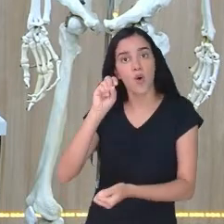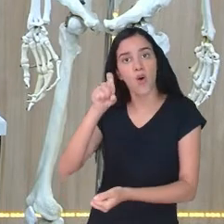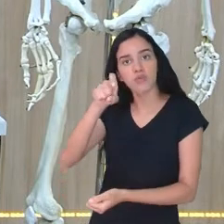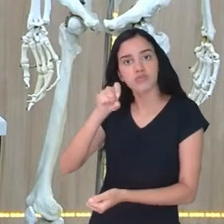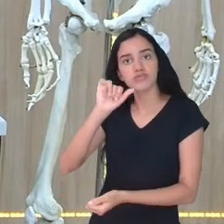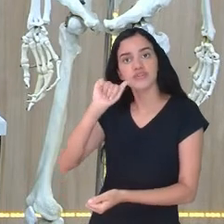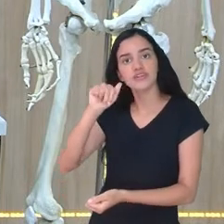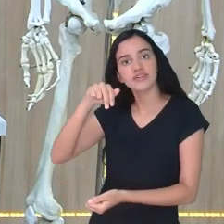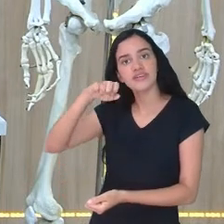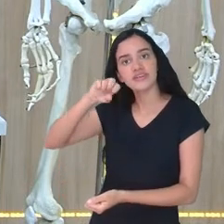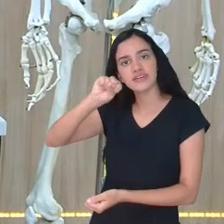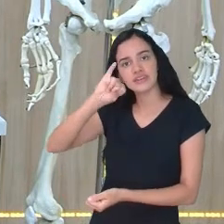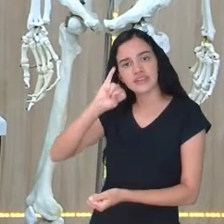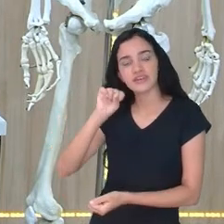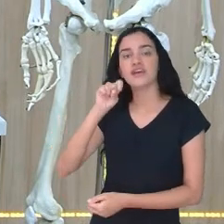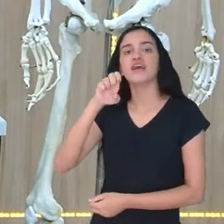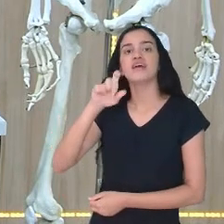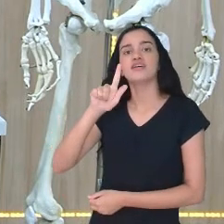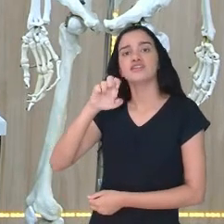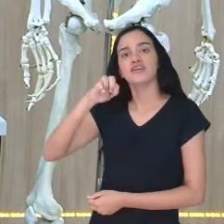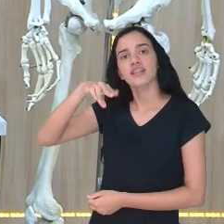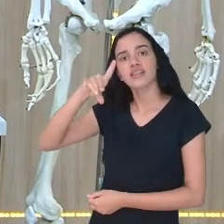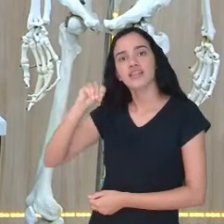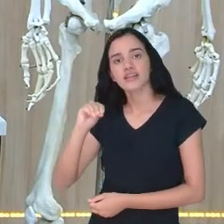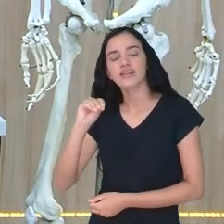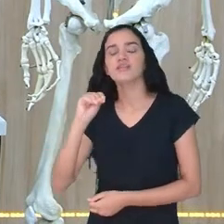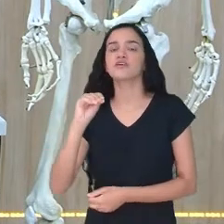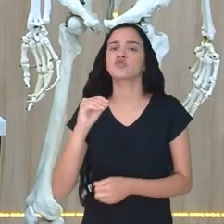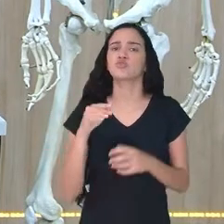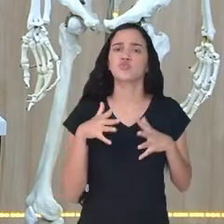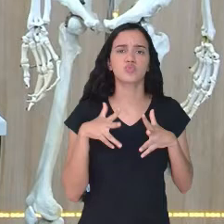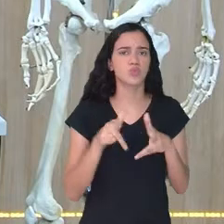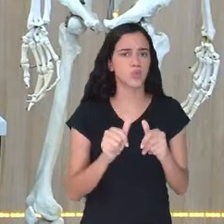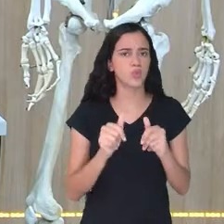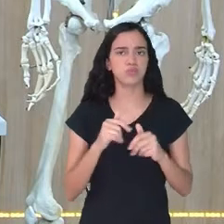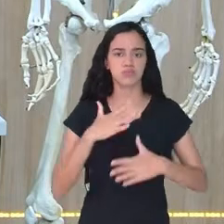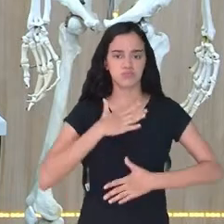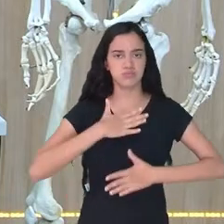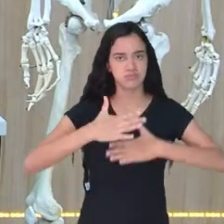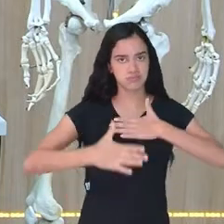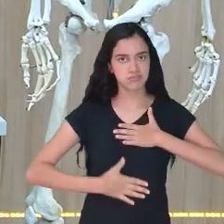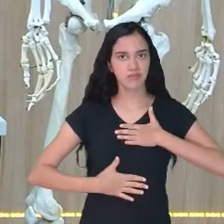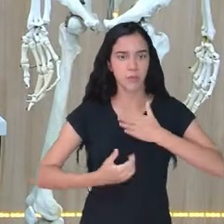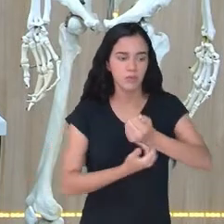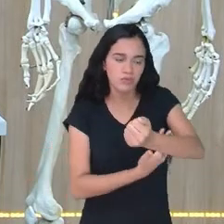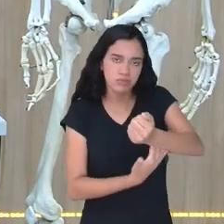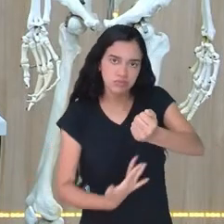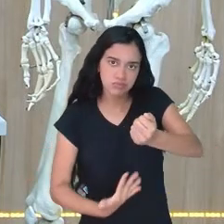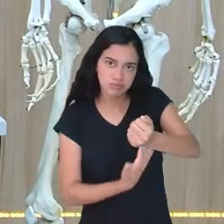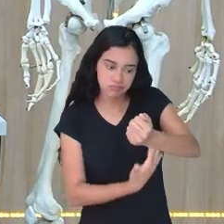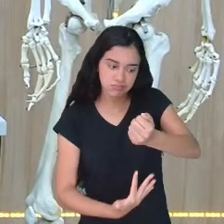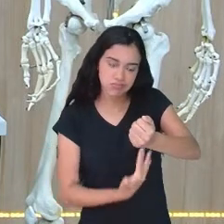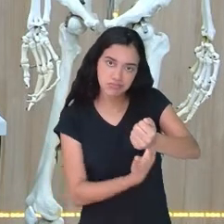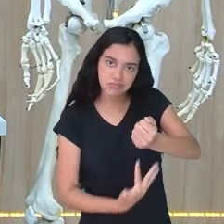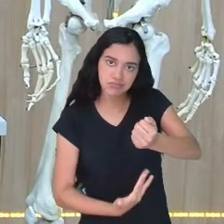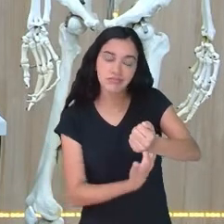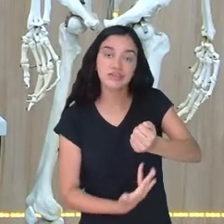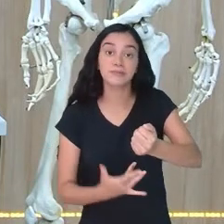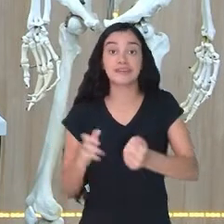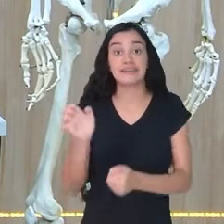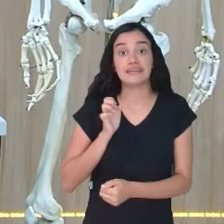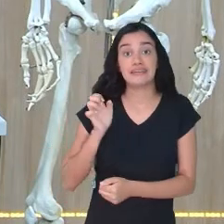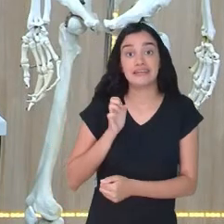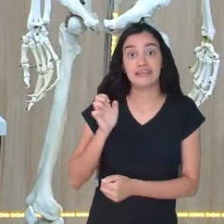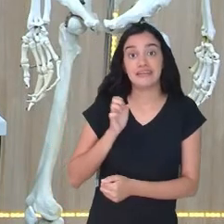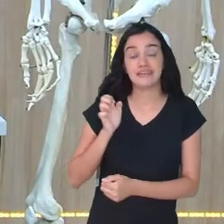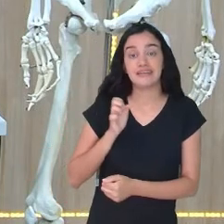de levar para todo o corpo agora já um sangue, né, o sangue arterial rico aí em